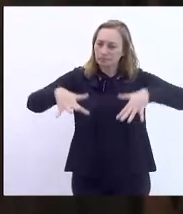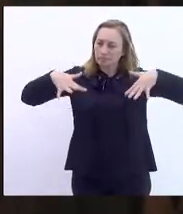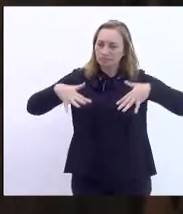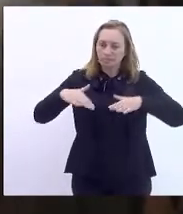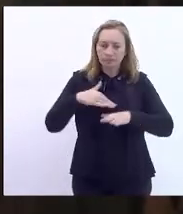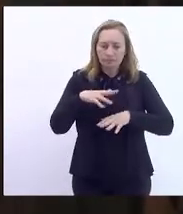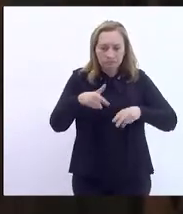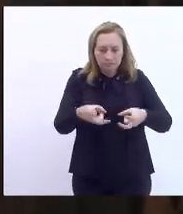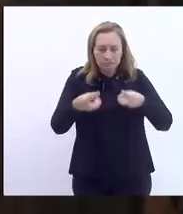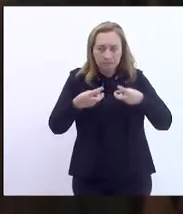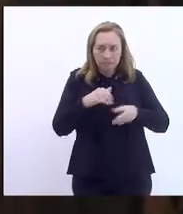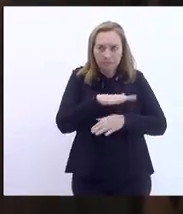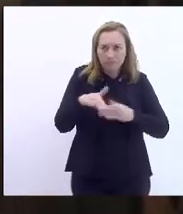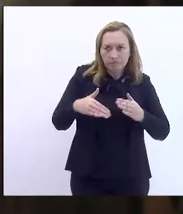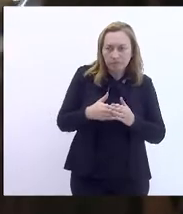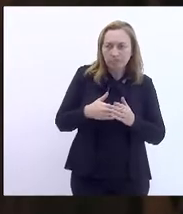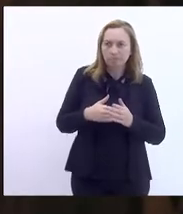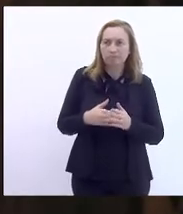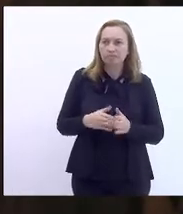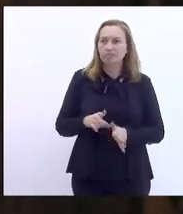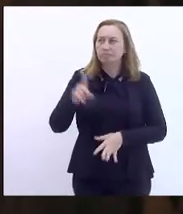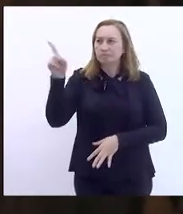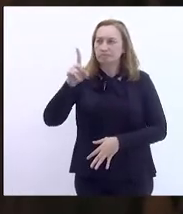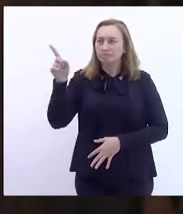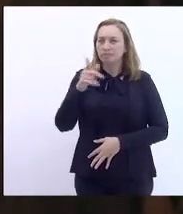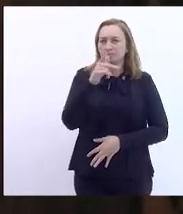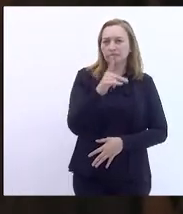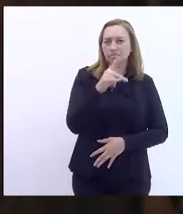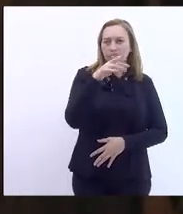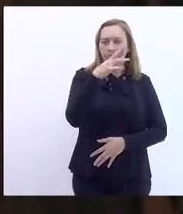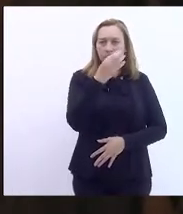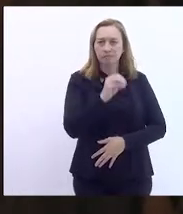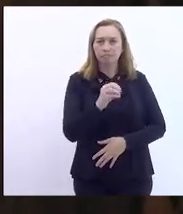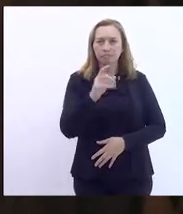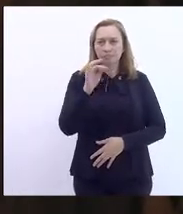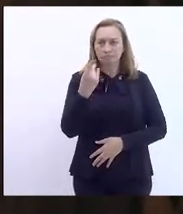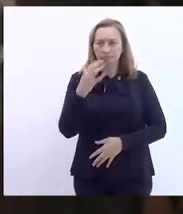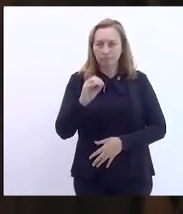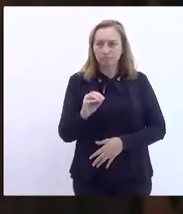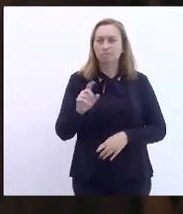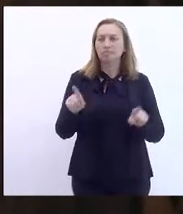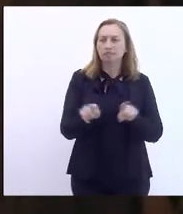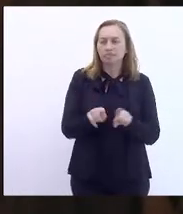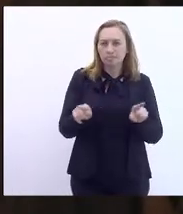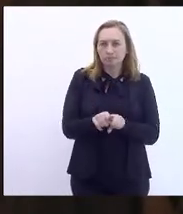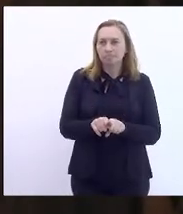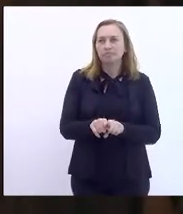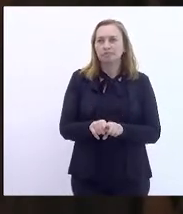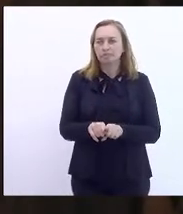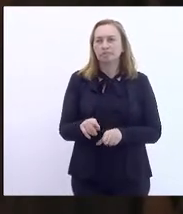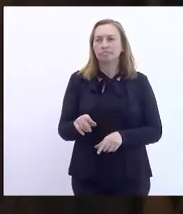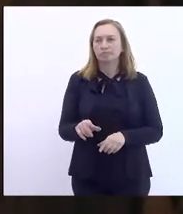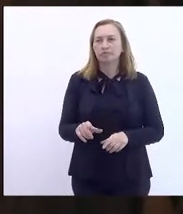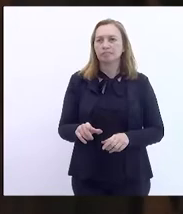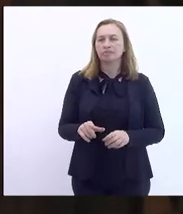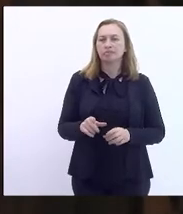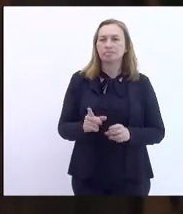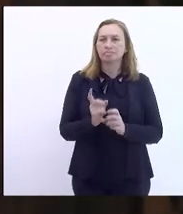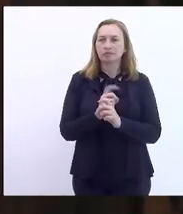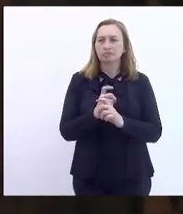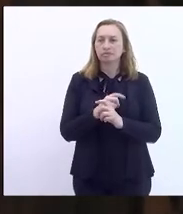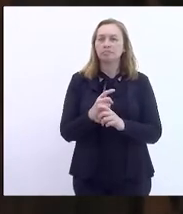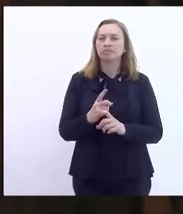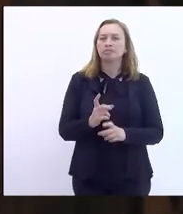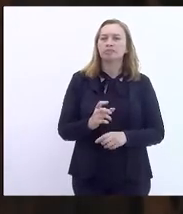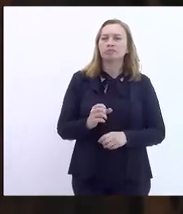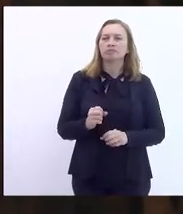todo o plenário ali no Palácio Pedro Ernesto também na Cinelândia também construído nos quem